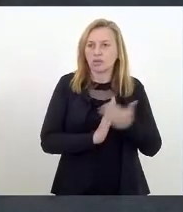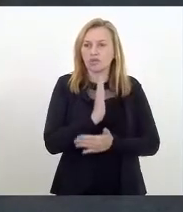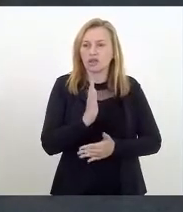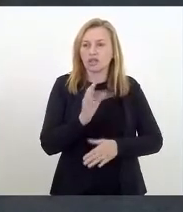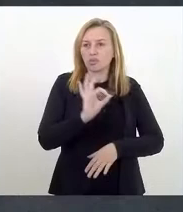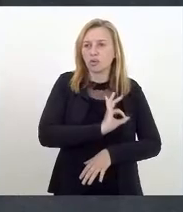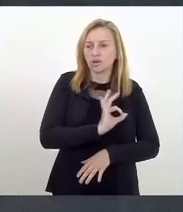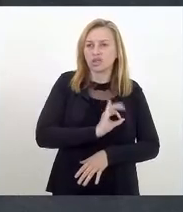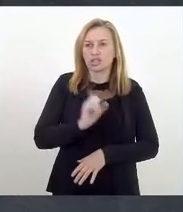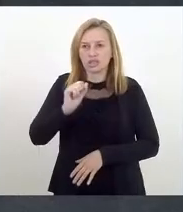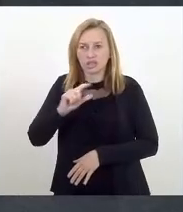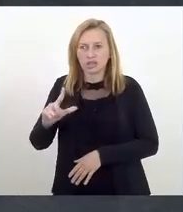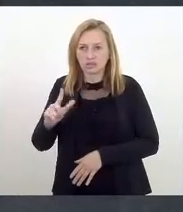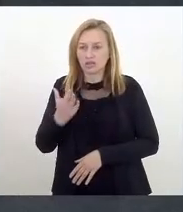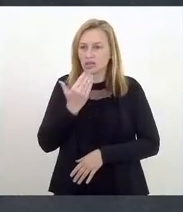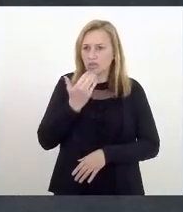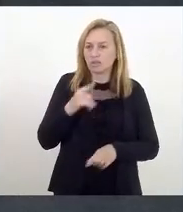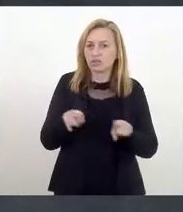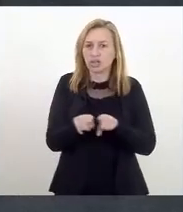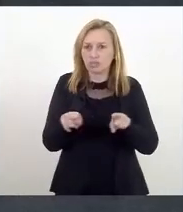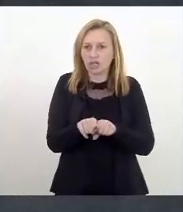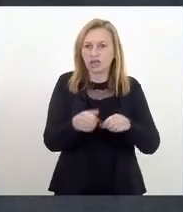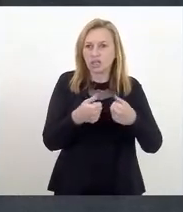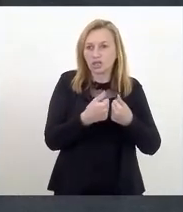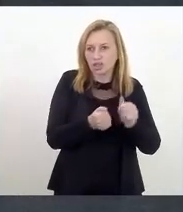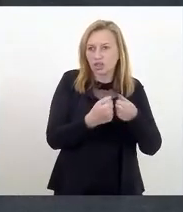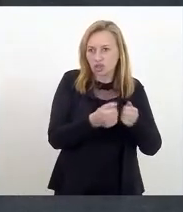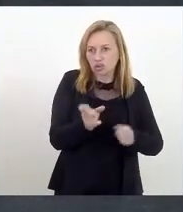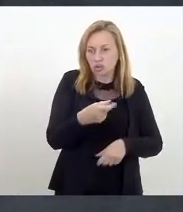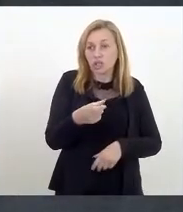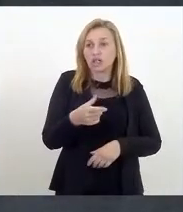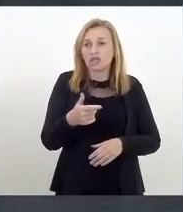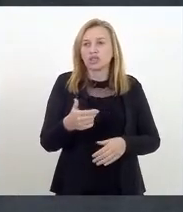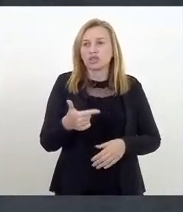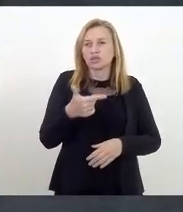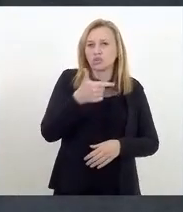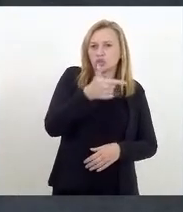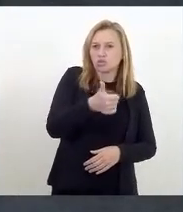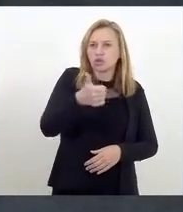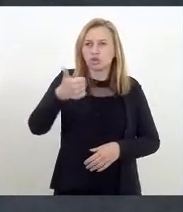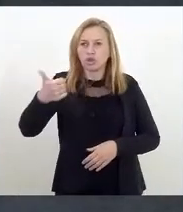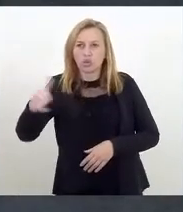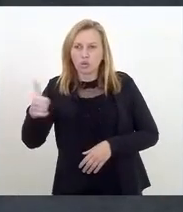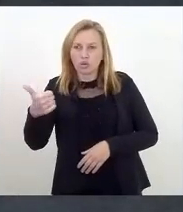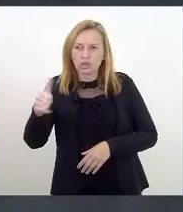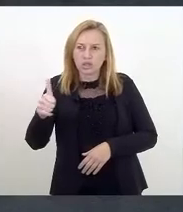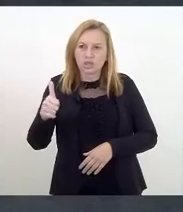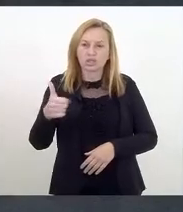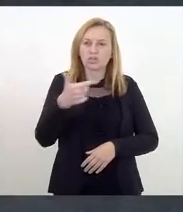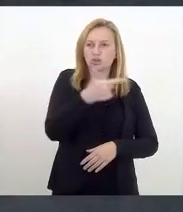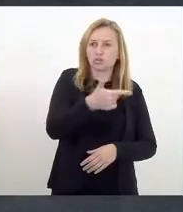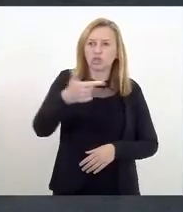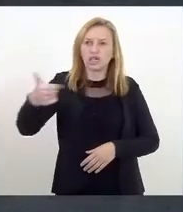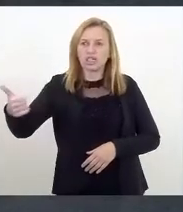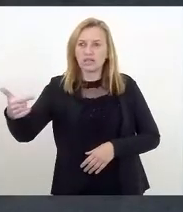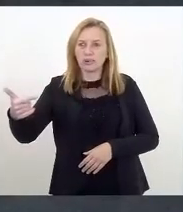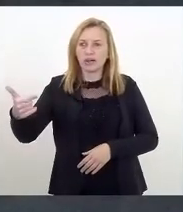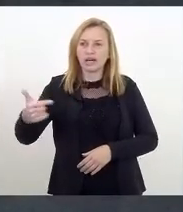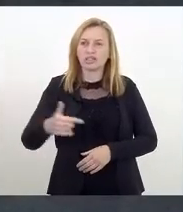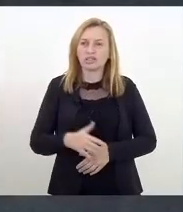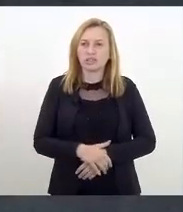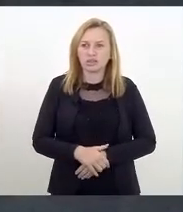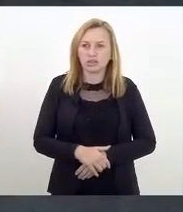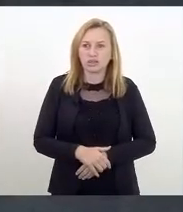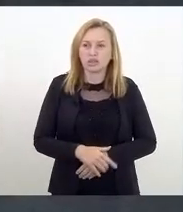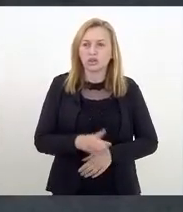quanto do transporte, que, pasmem os senhores, desde 2011, 2012, nós não conseguimos um reajuste. Doutor